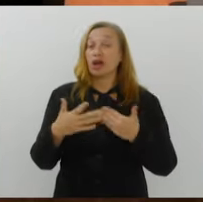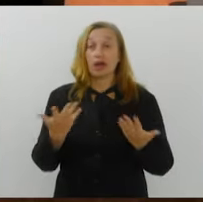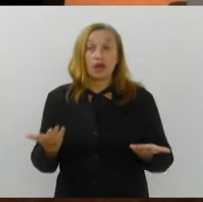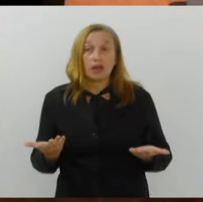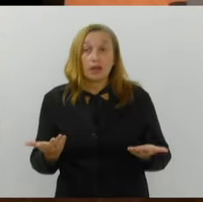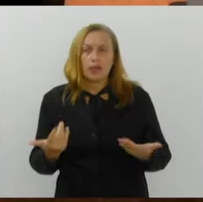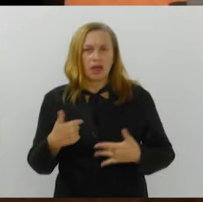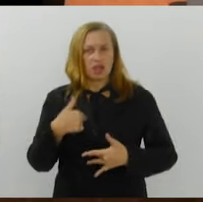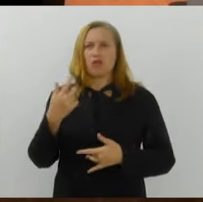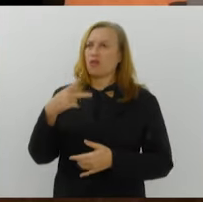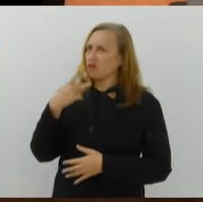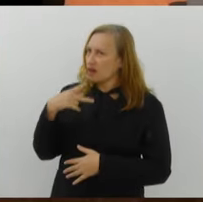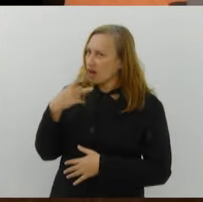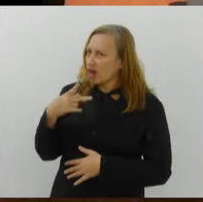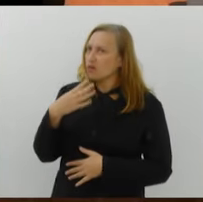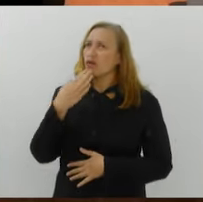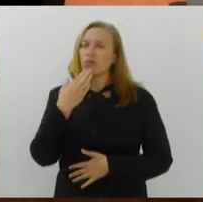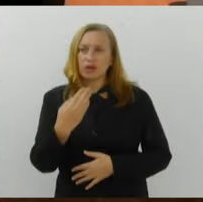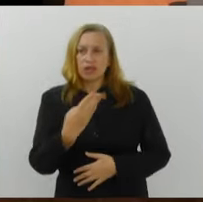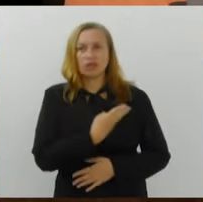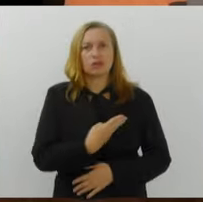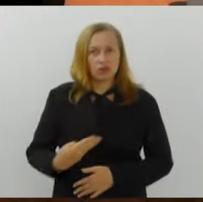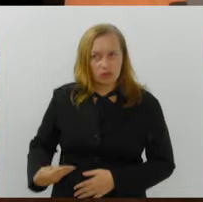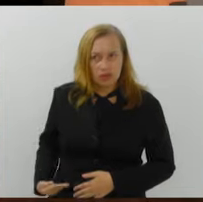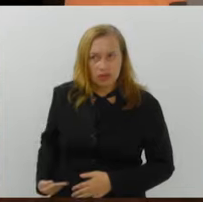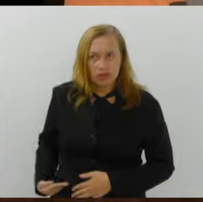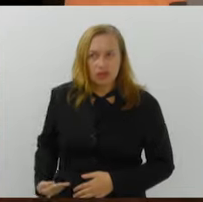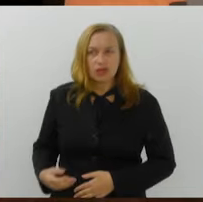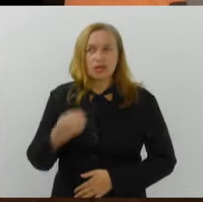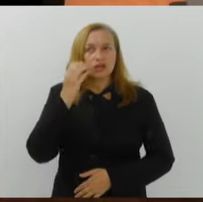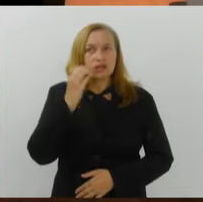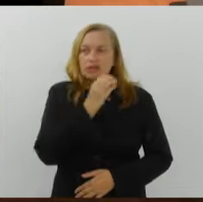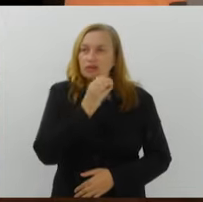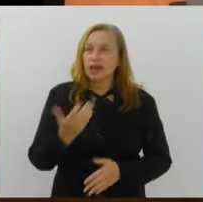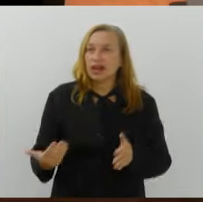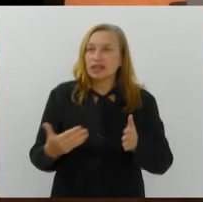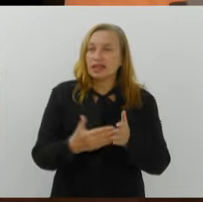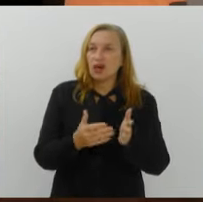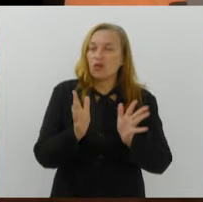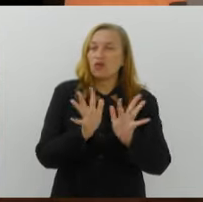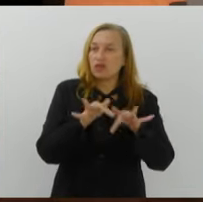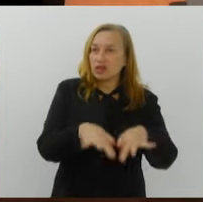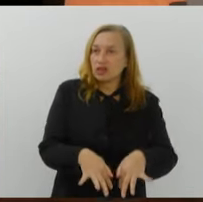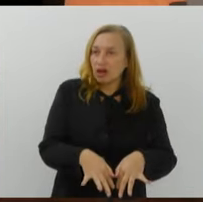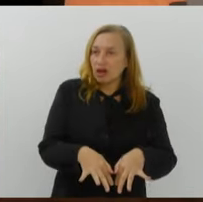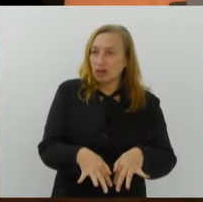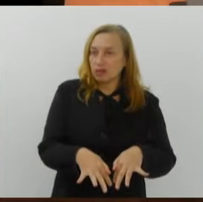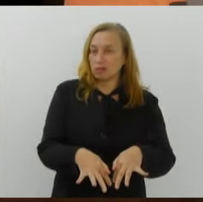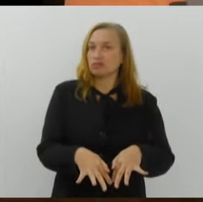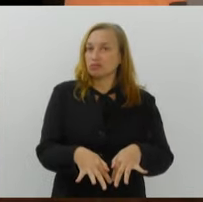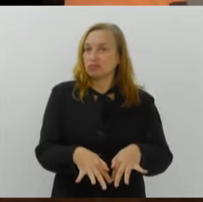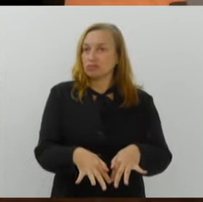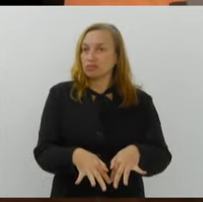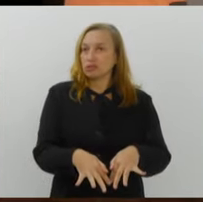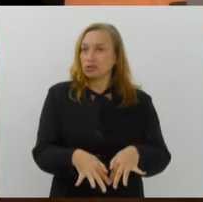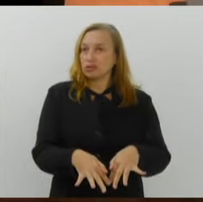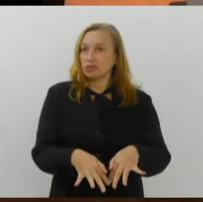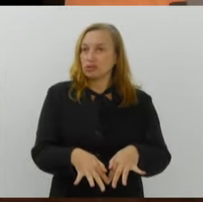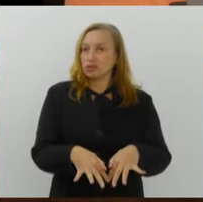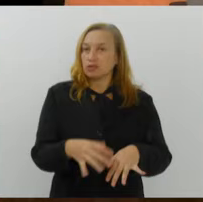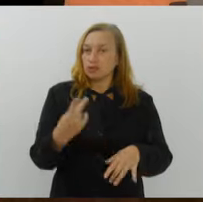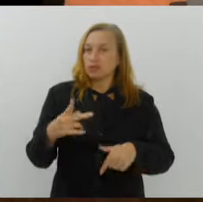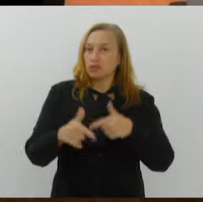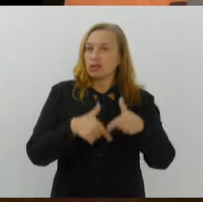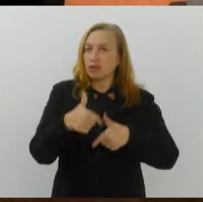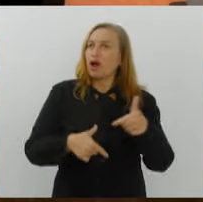Mas eu vou dizer o seguinte, eu vou pedir ao governador Cláudio Castro para ele ficar até o final dessa legislatura, porque eu gostei dele. Eu gostei dele,